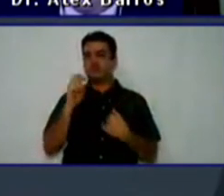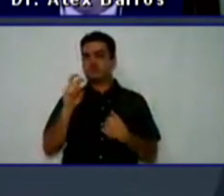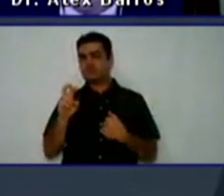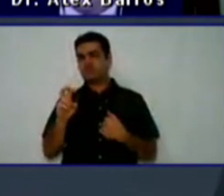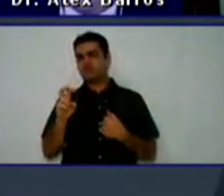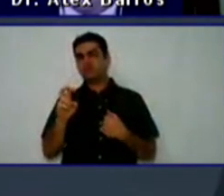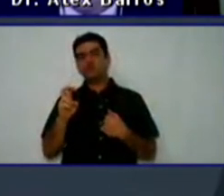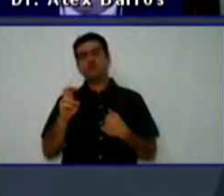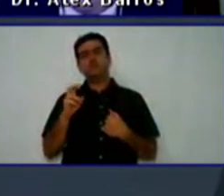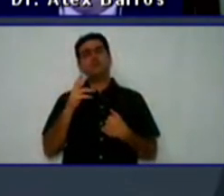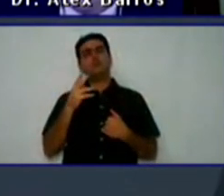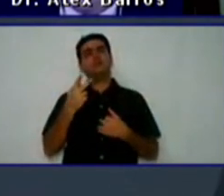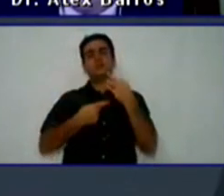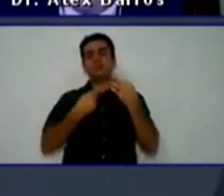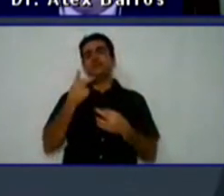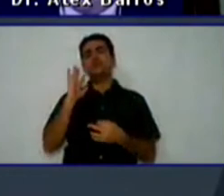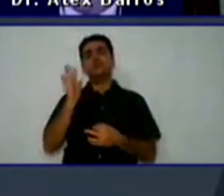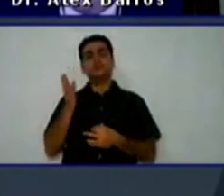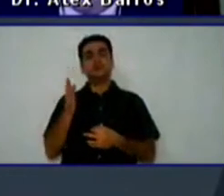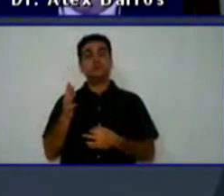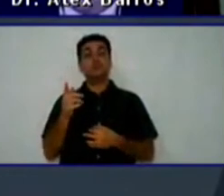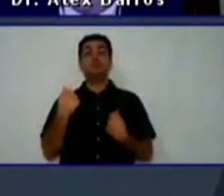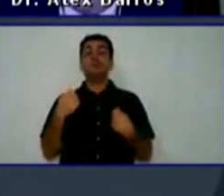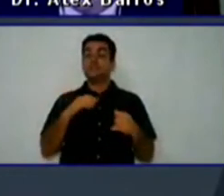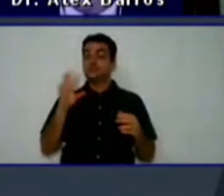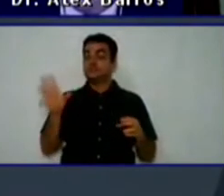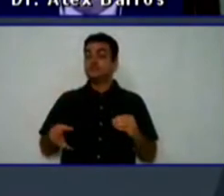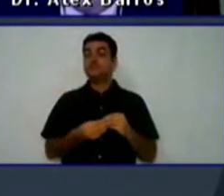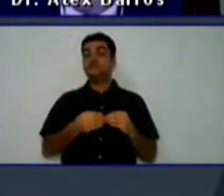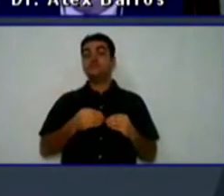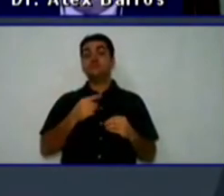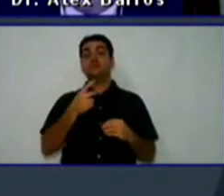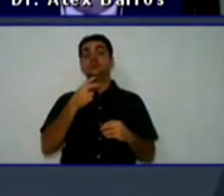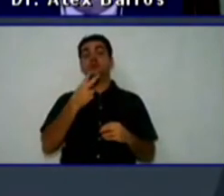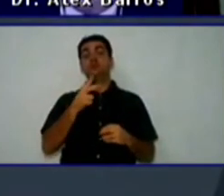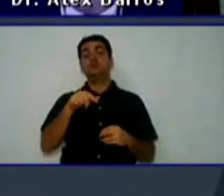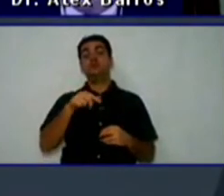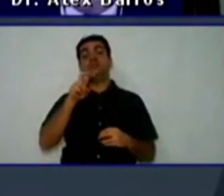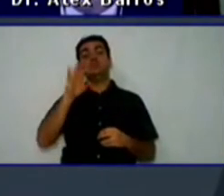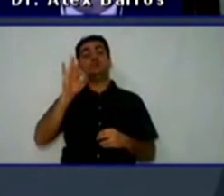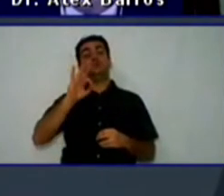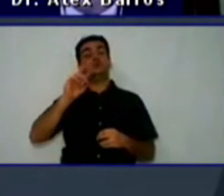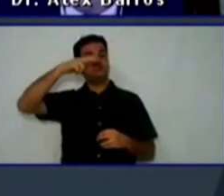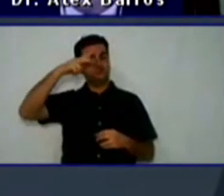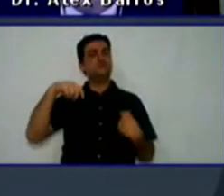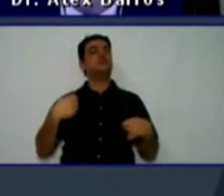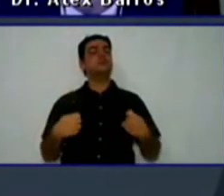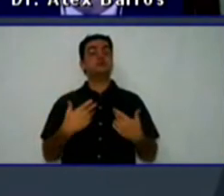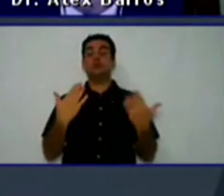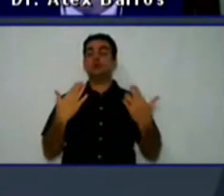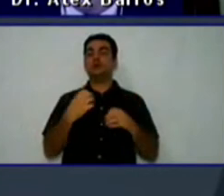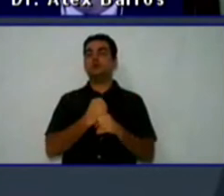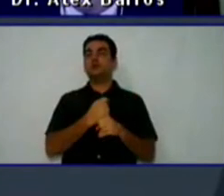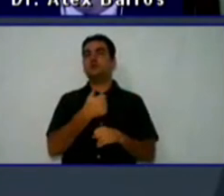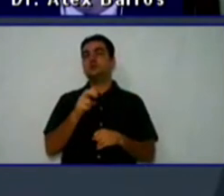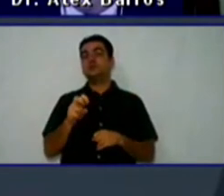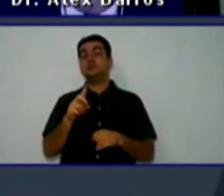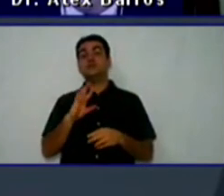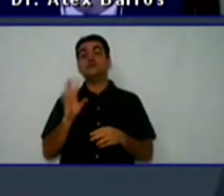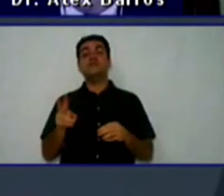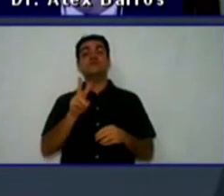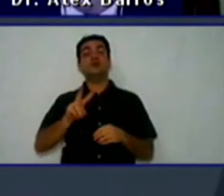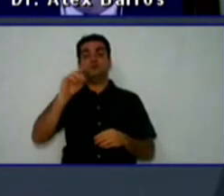citado instrumento legal, deverá crescer 2,5% do fundo partidário relativo ao exercício 2015 ao valor não